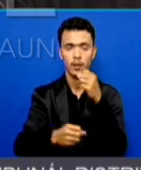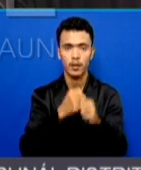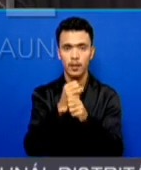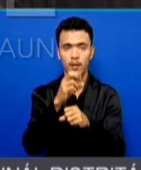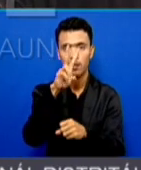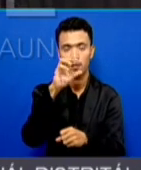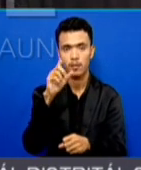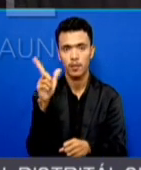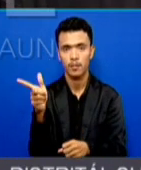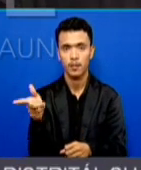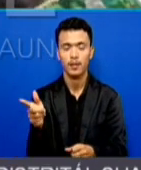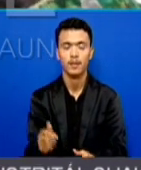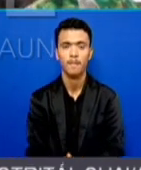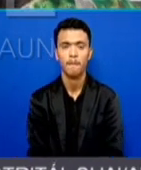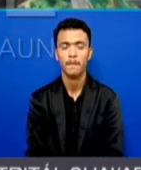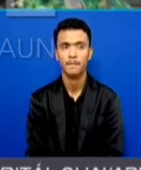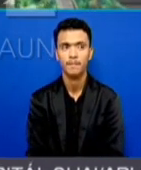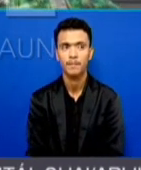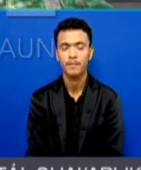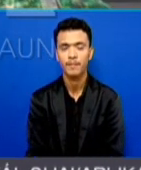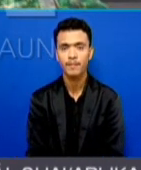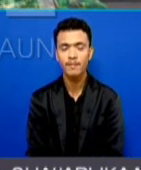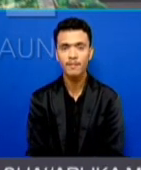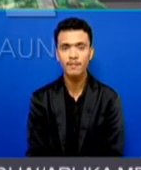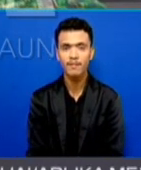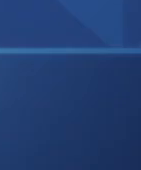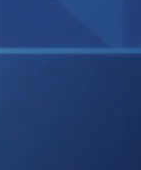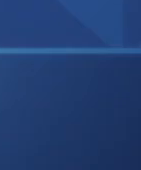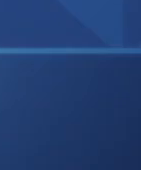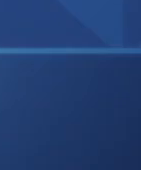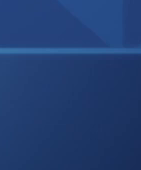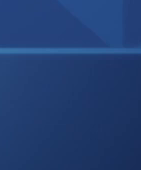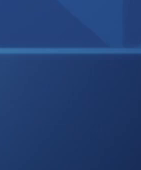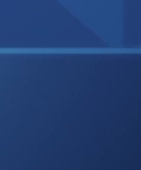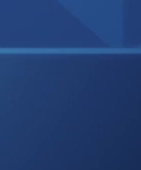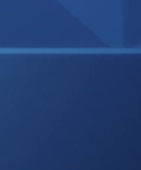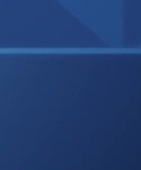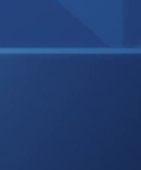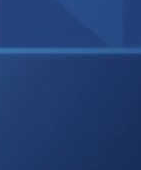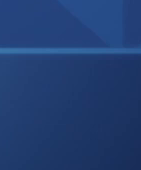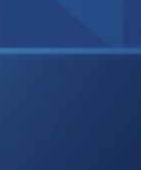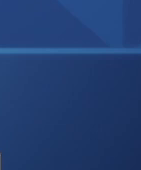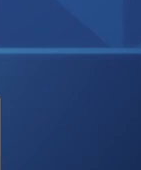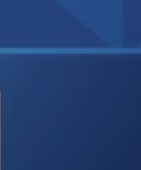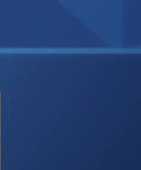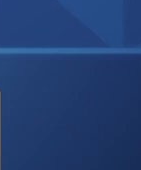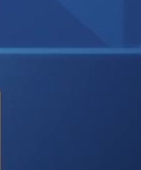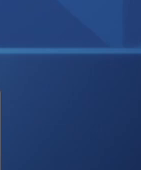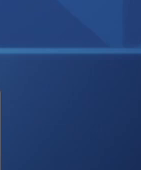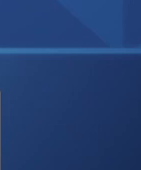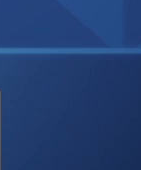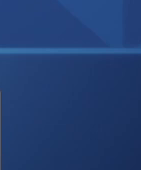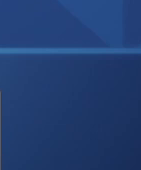Ronolu. Husi ila kuk hau zeri madeira, RTTLA. Hai, telespectadores atu hedan